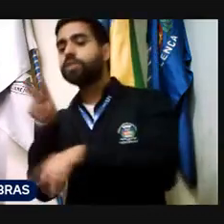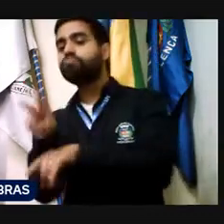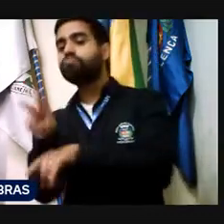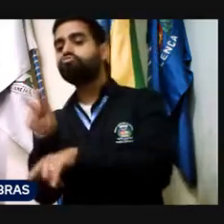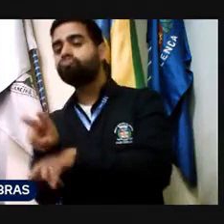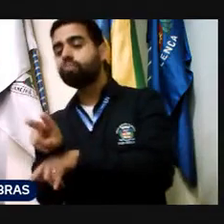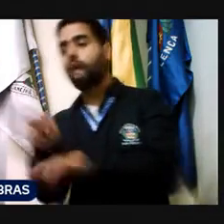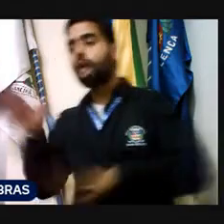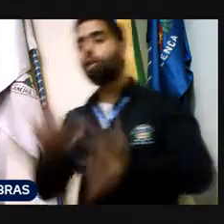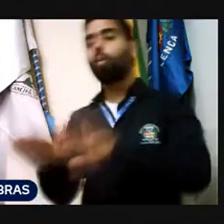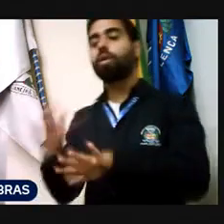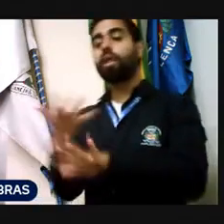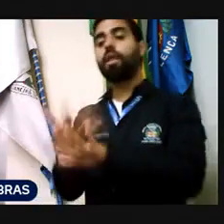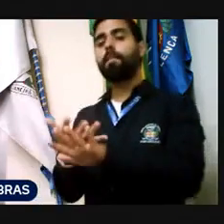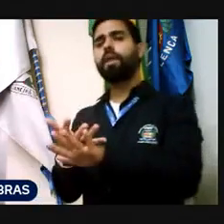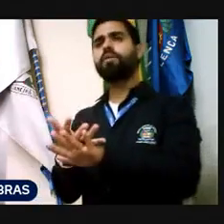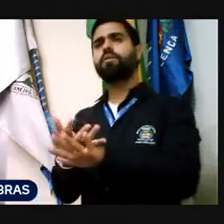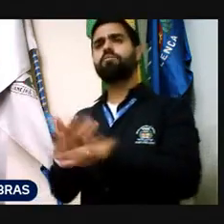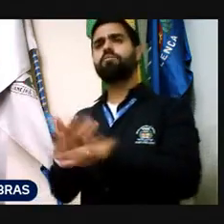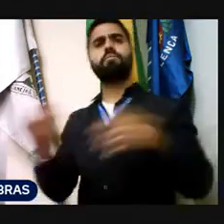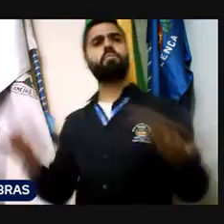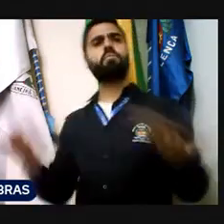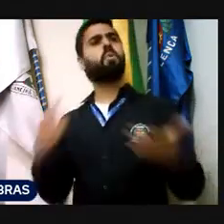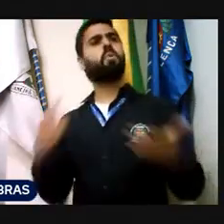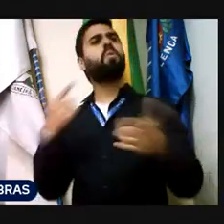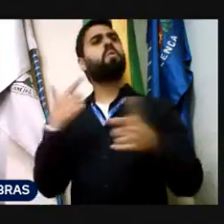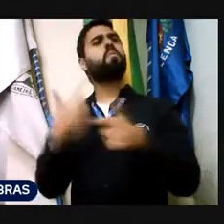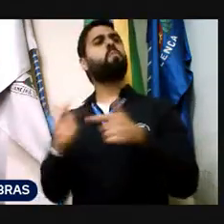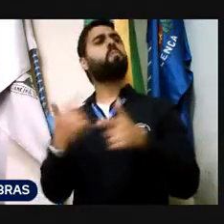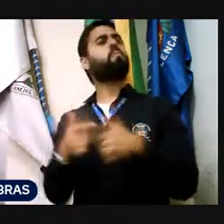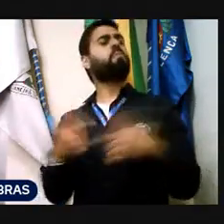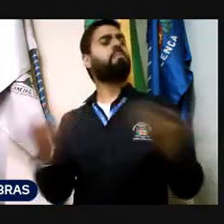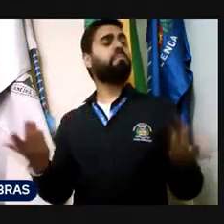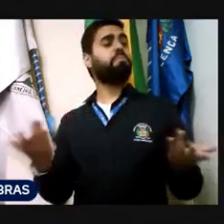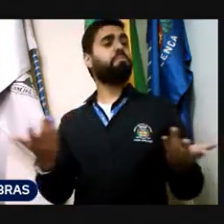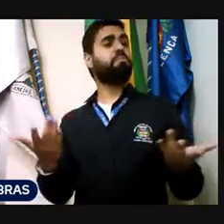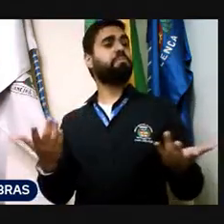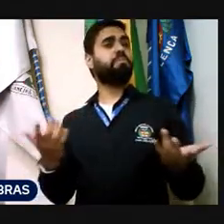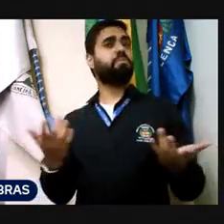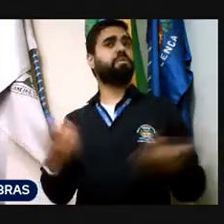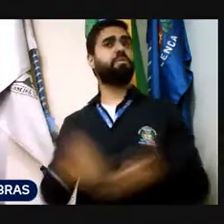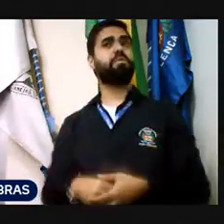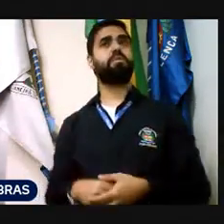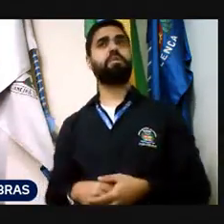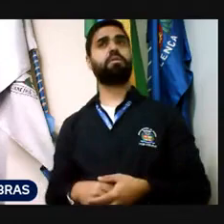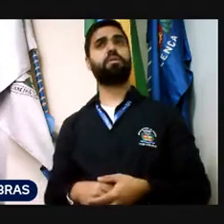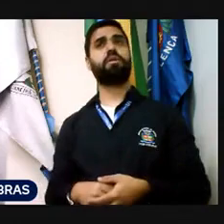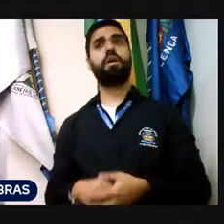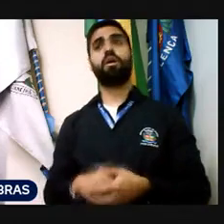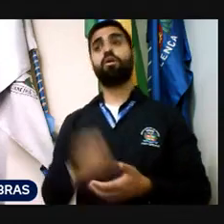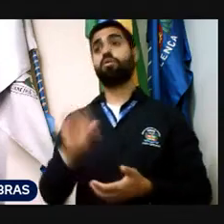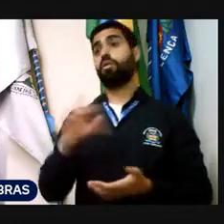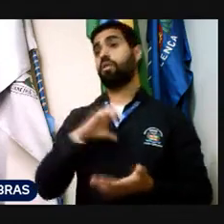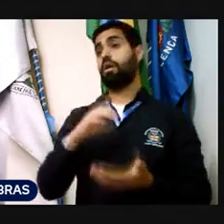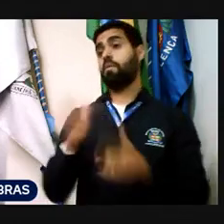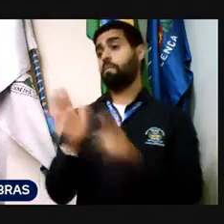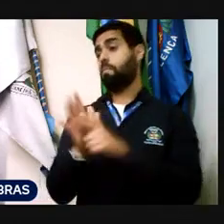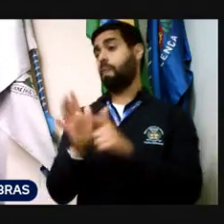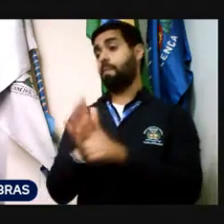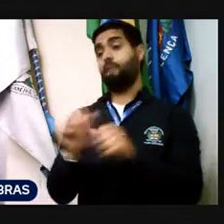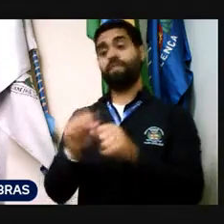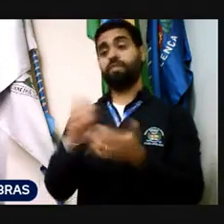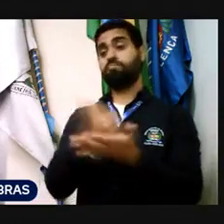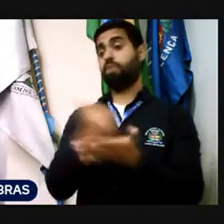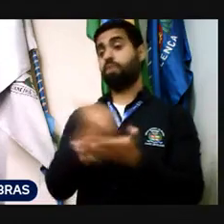em relação aos cuidados da praça, aonde isso geraria custo para a prefeitura. No máximo, folha para imprimir os contratos ou alguma coisa assim. Então, não